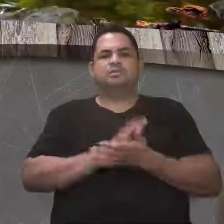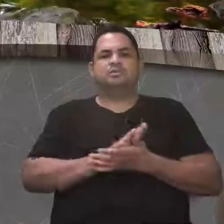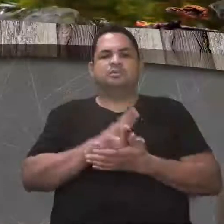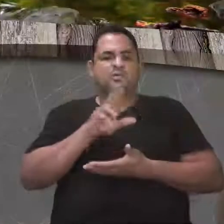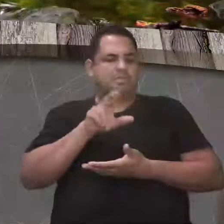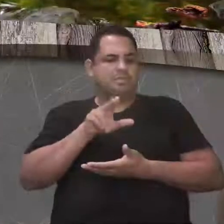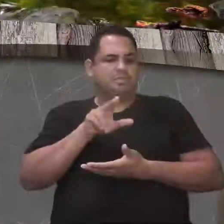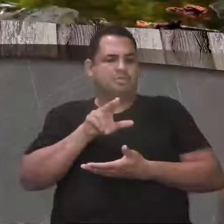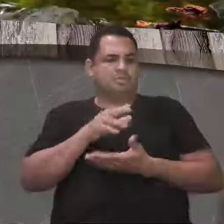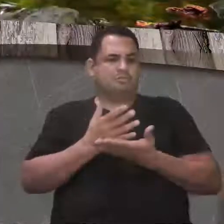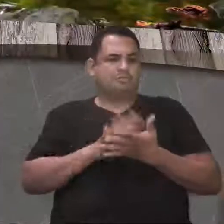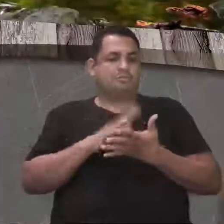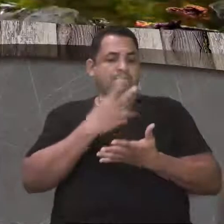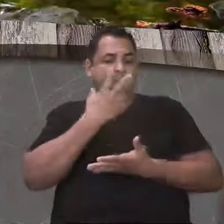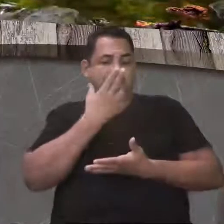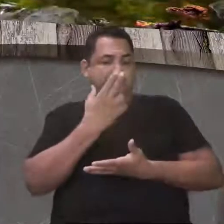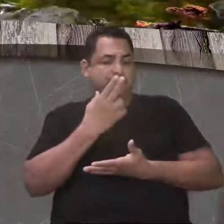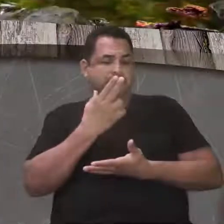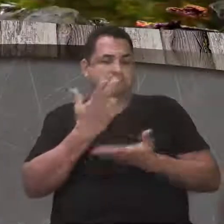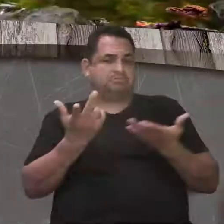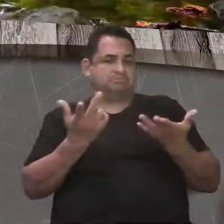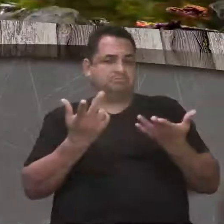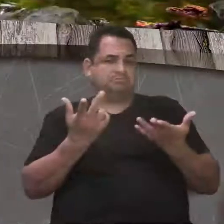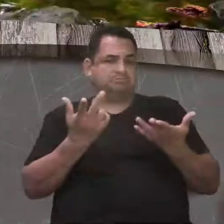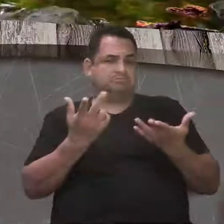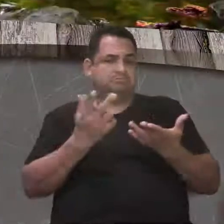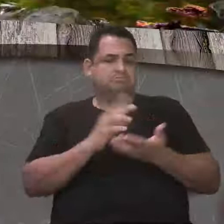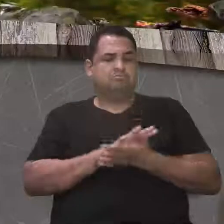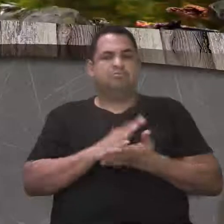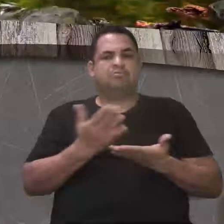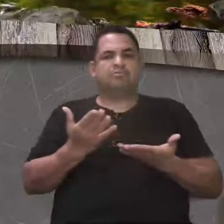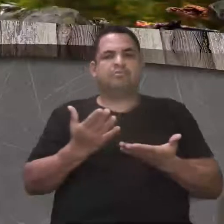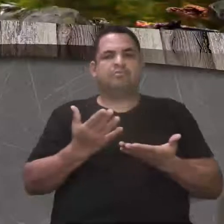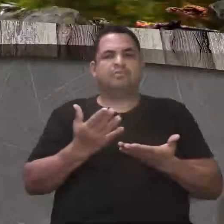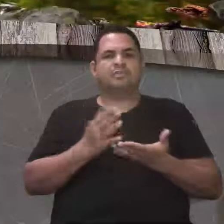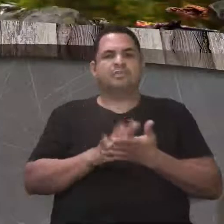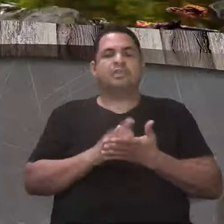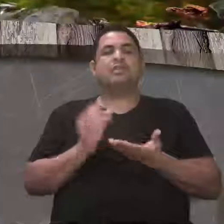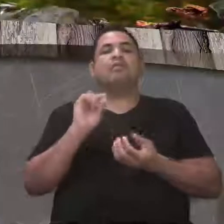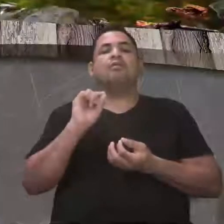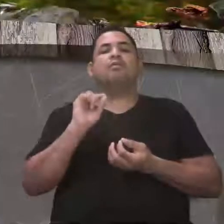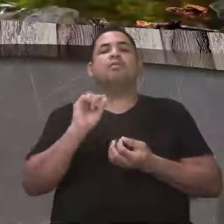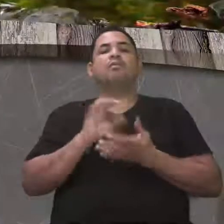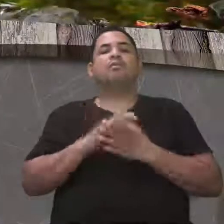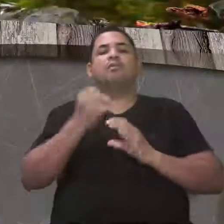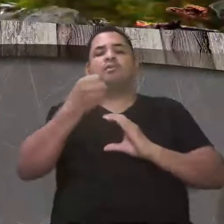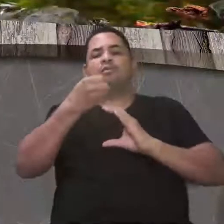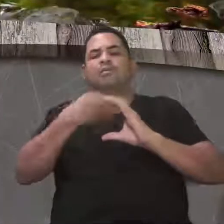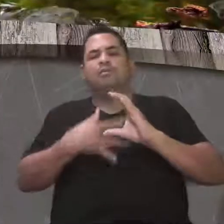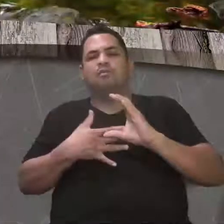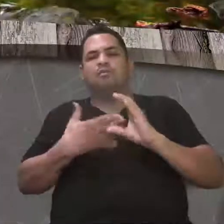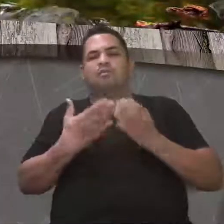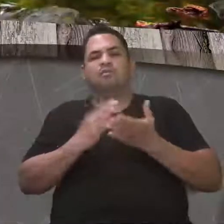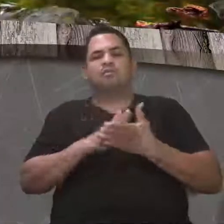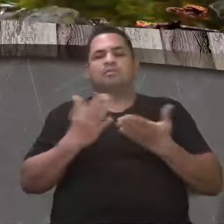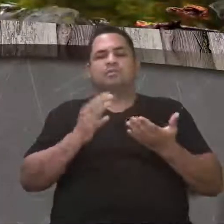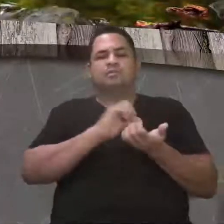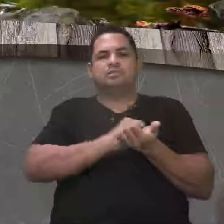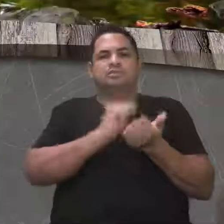falei iguais, eu disse semelhantes. Em relação a quê? A função, e isso devido à